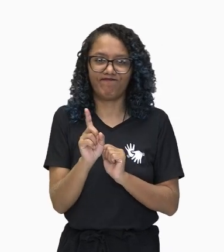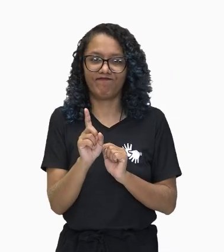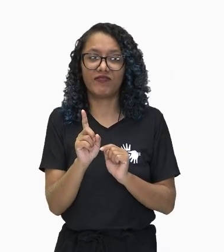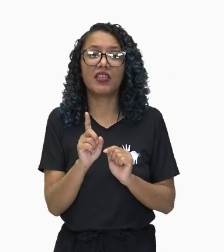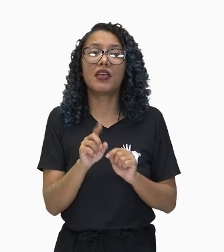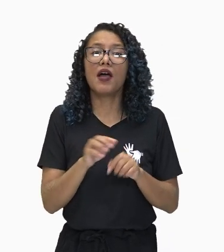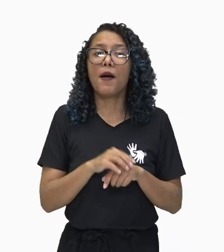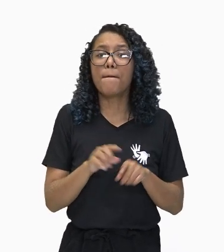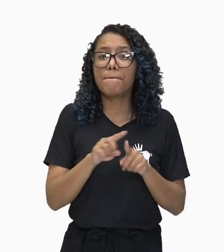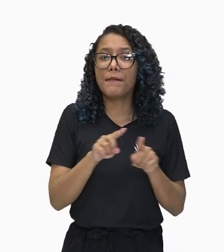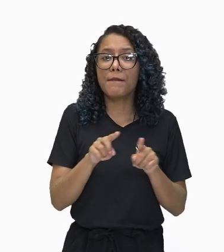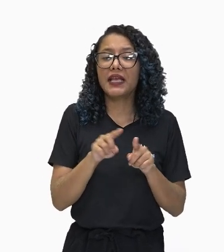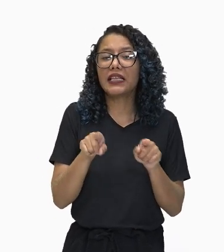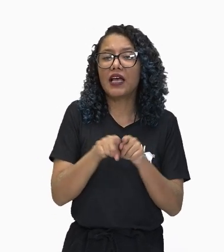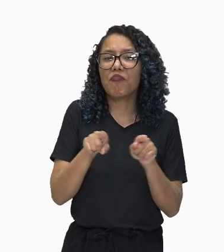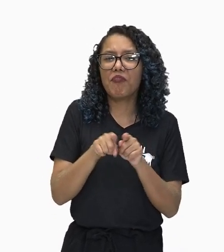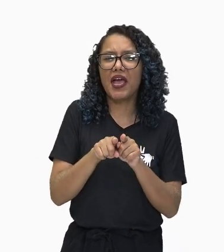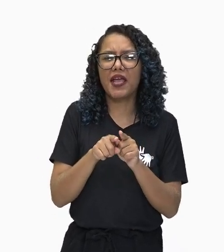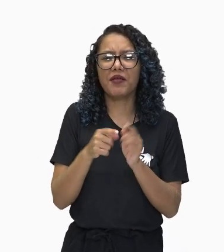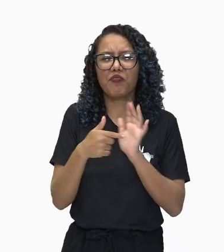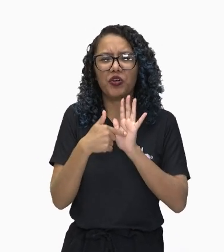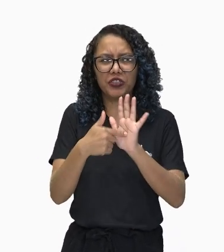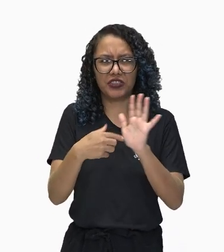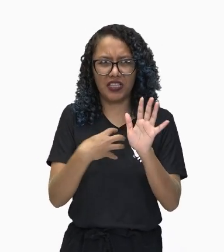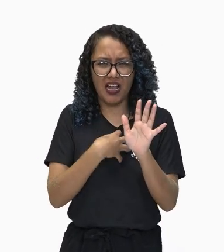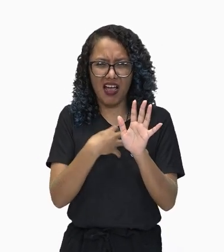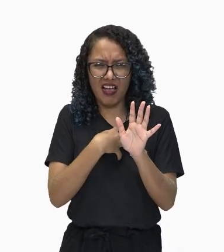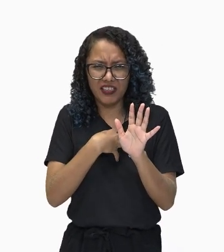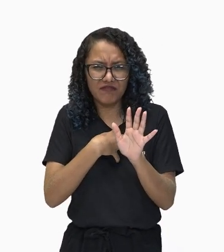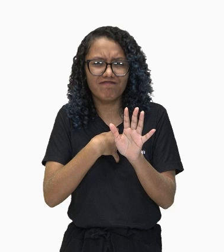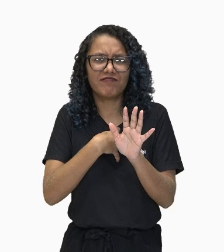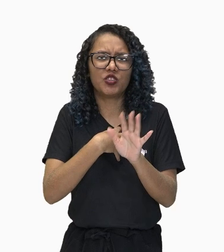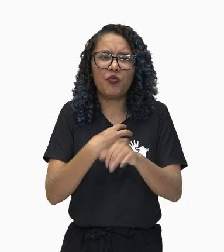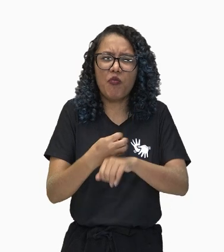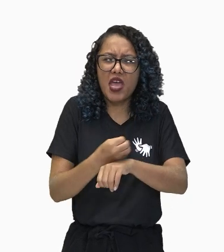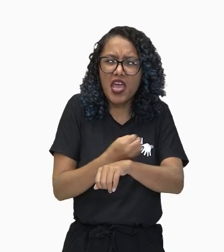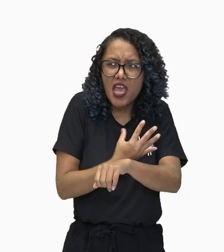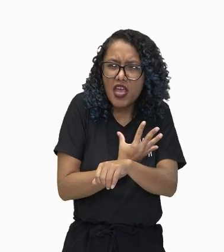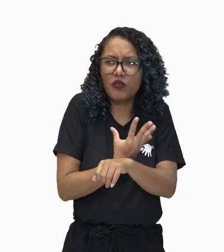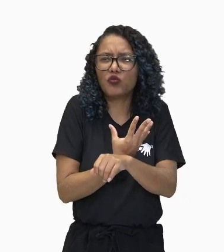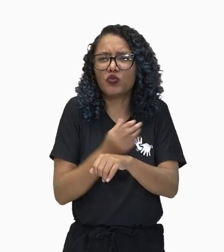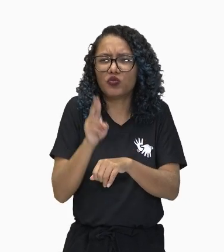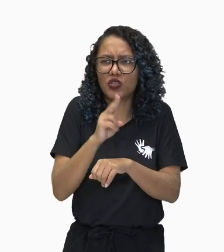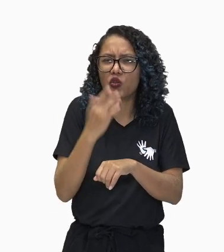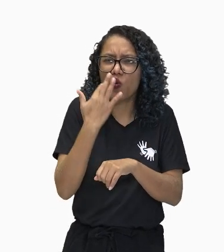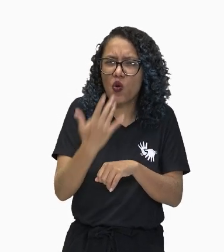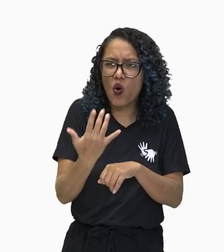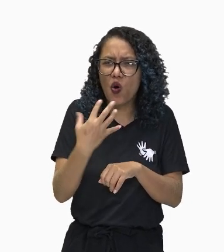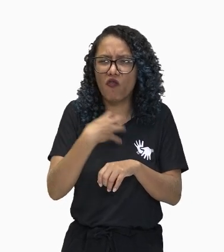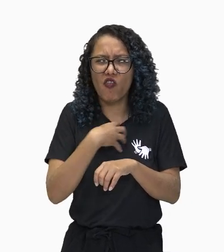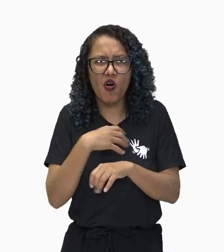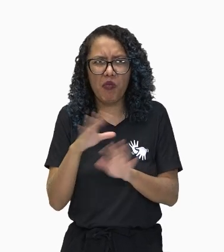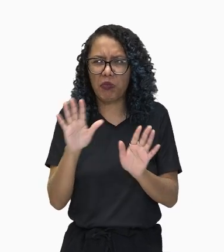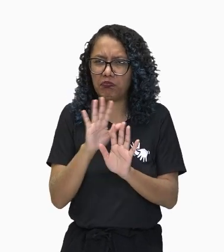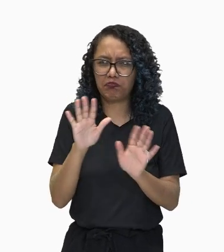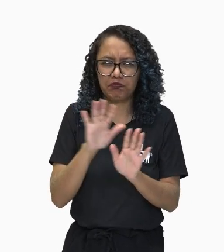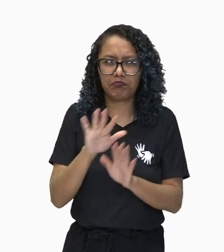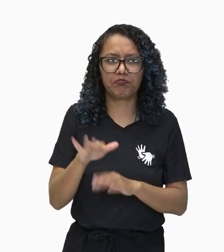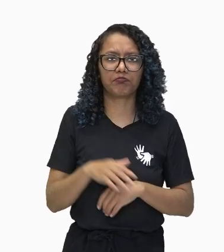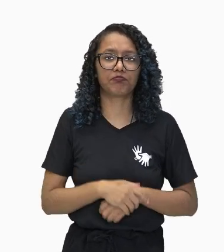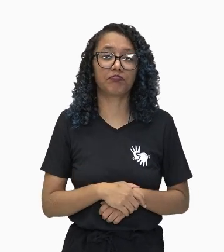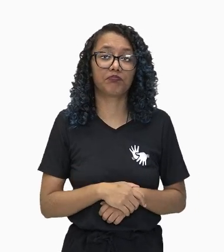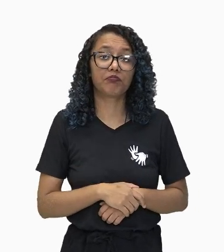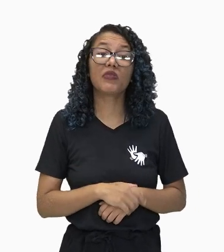de expressar sensações apenas por meio de cores e formas. Este movimento divide-se em